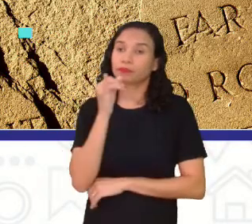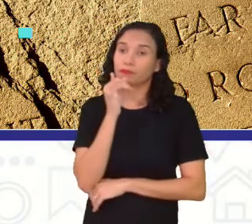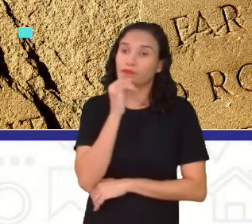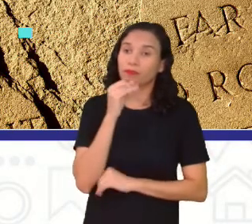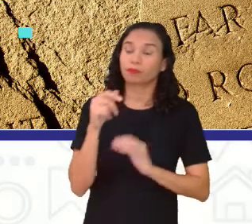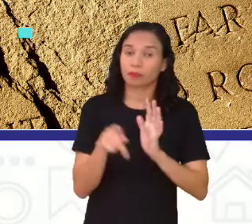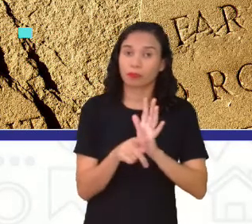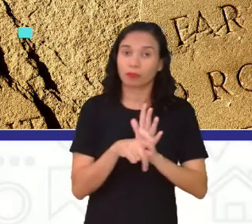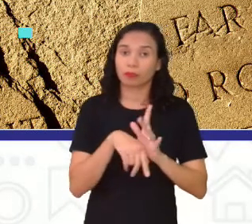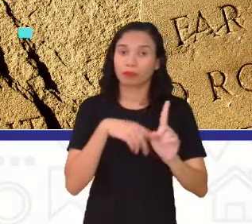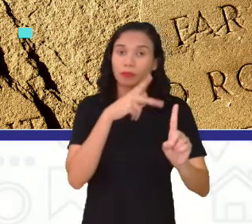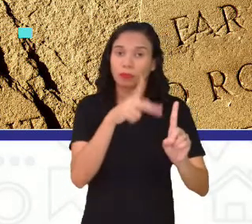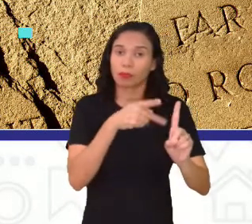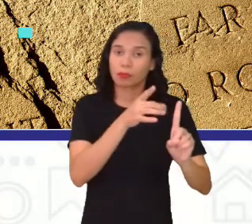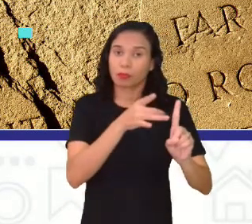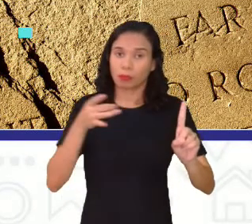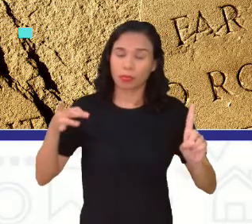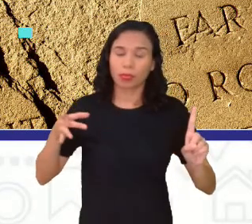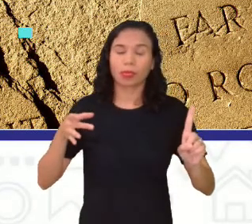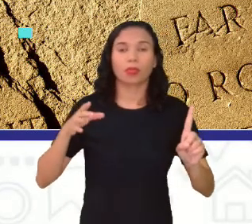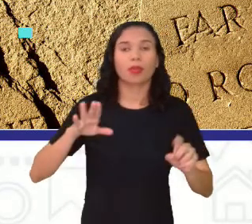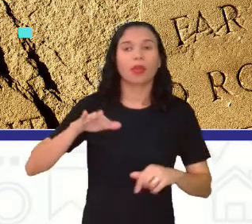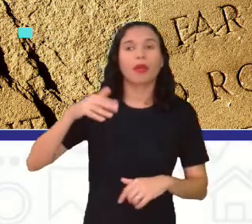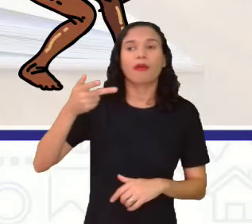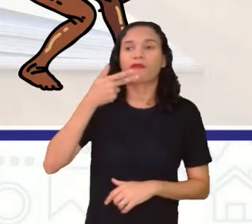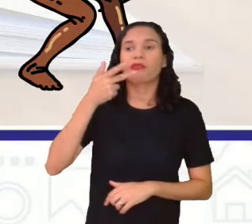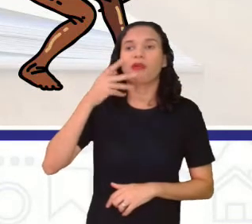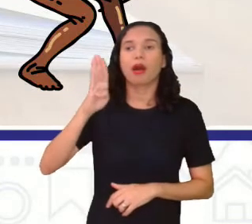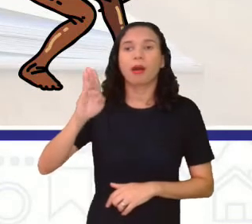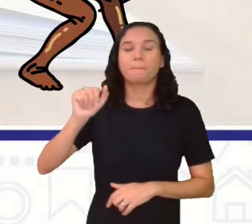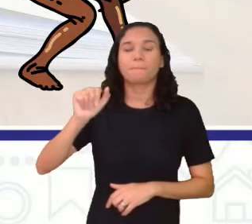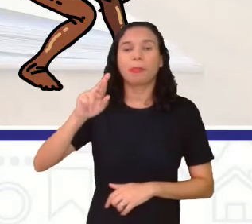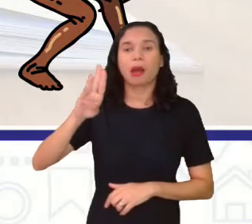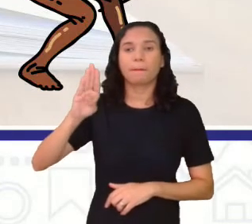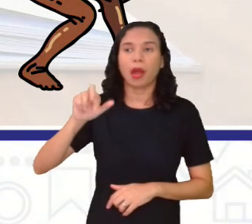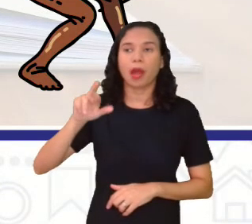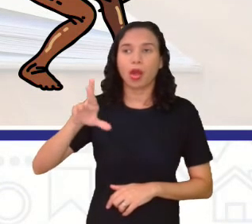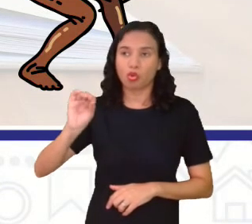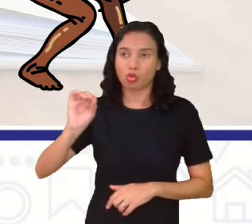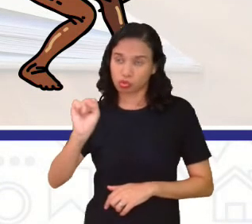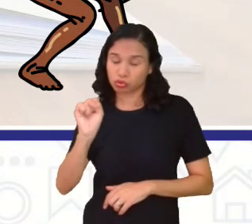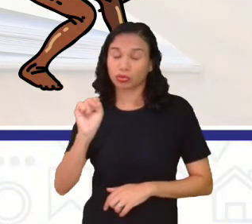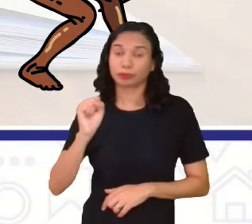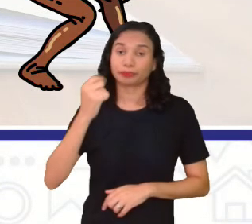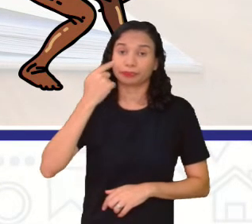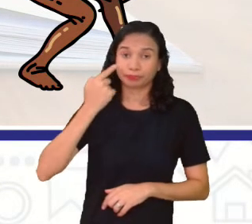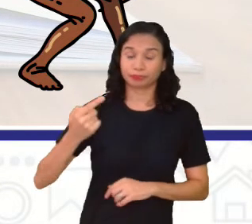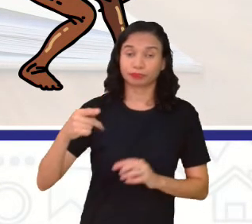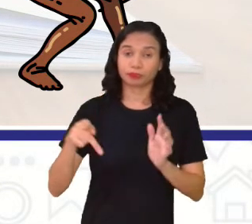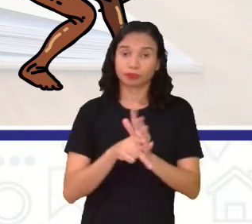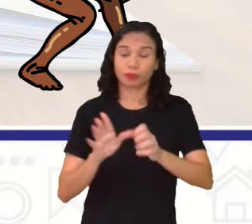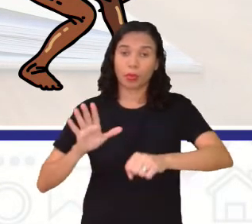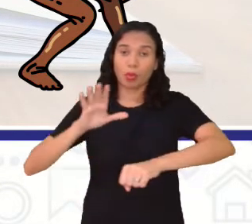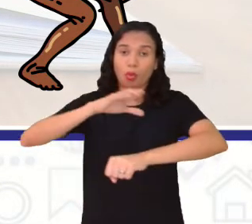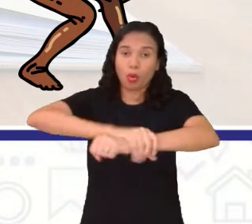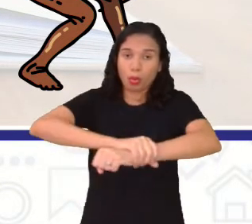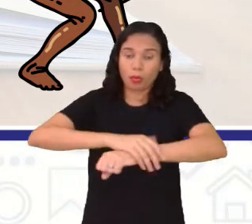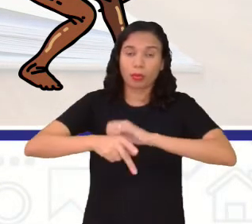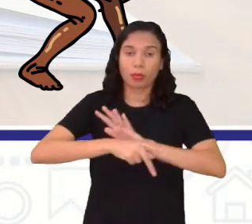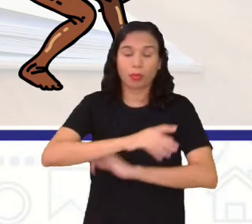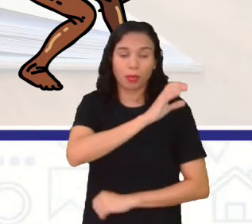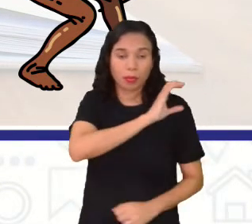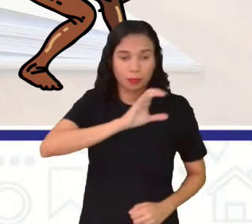xenofobia, né? Se referiam aos povos estrangeiros aí como bárbaros, né, como a gente colocou No caso dos colonizadores